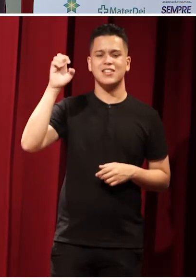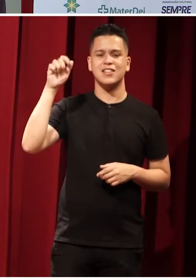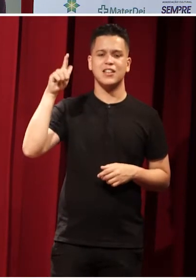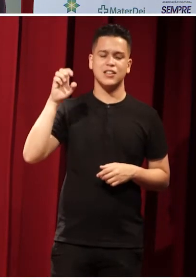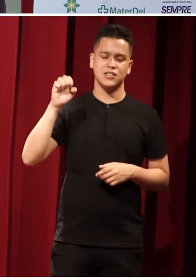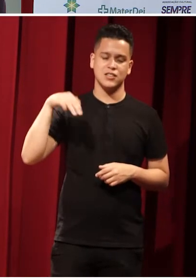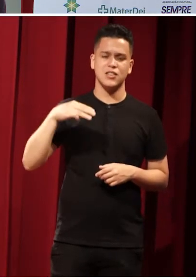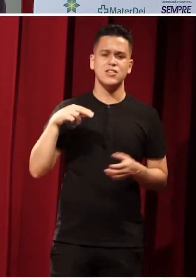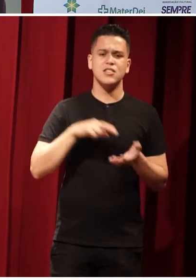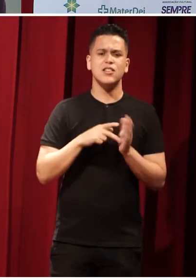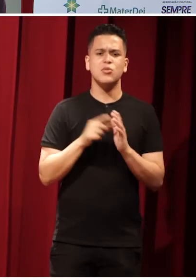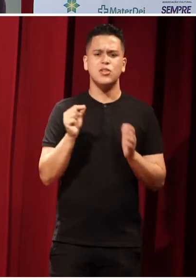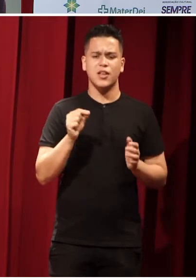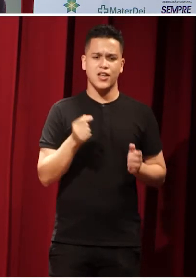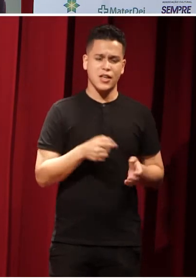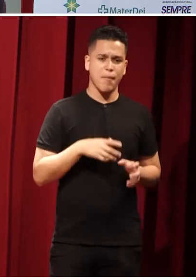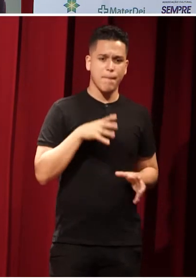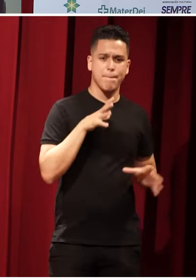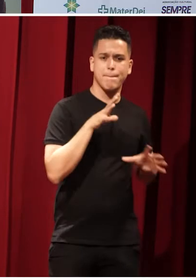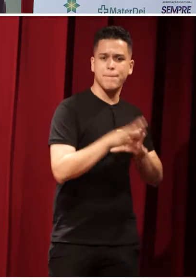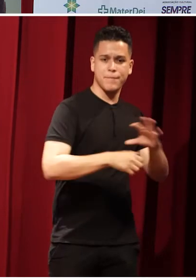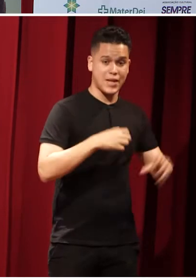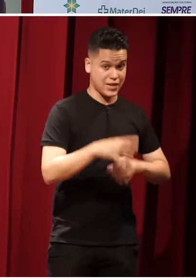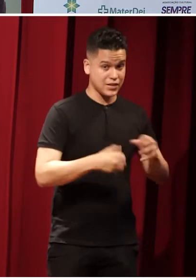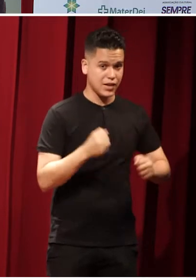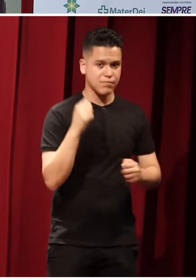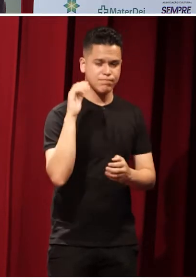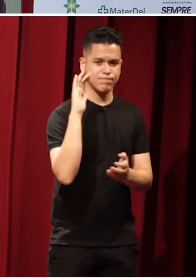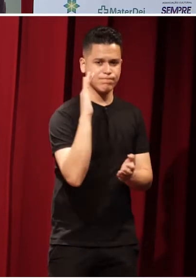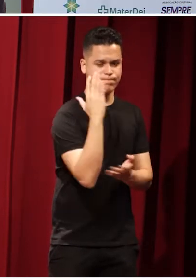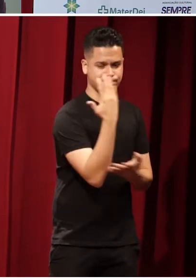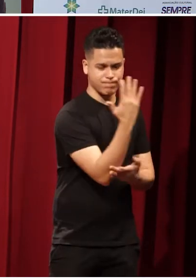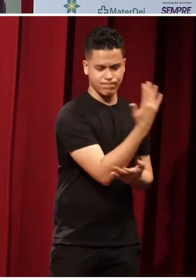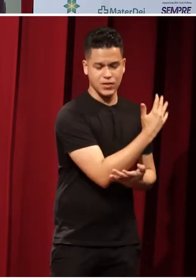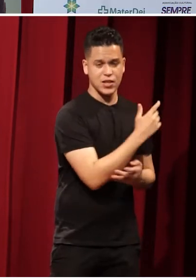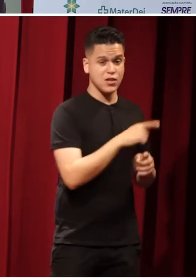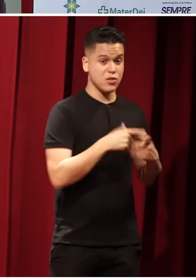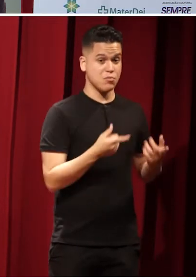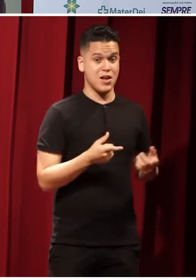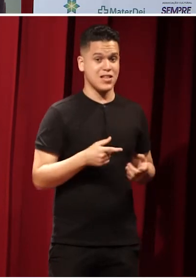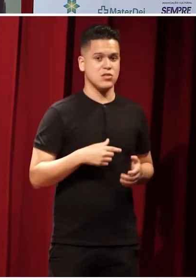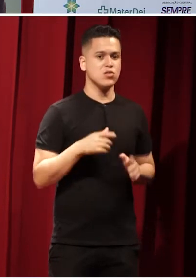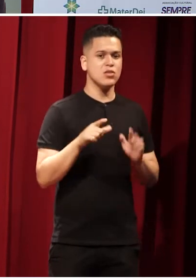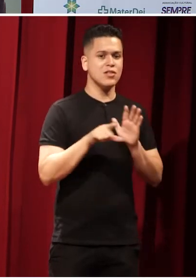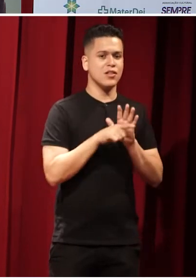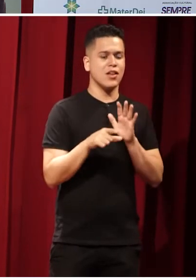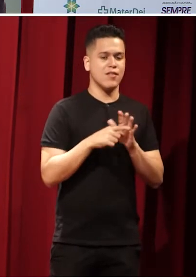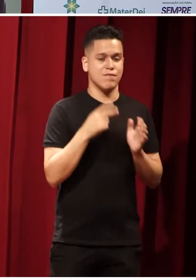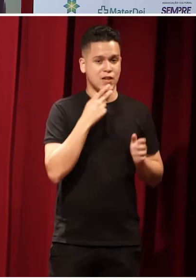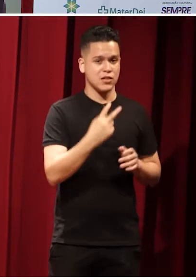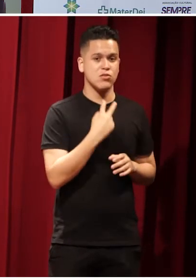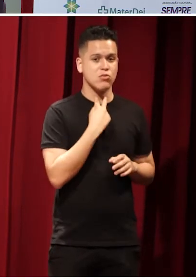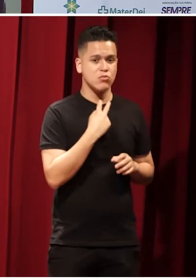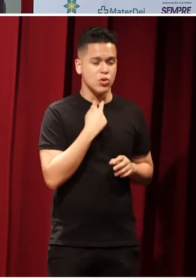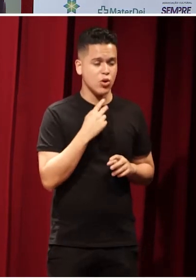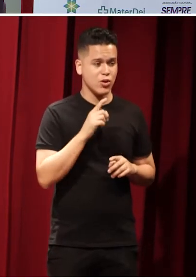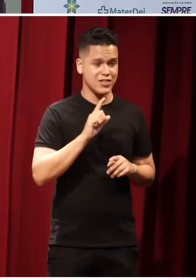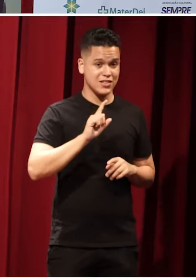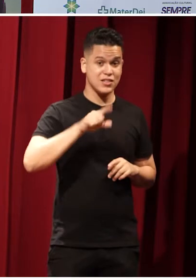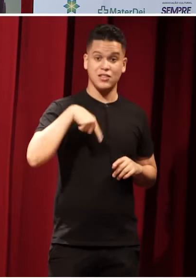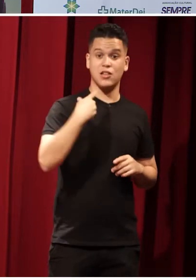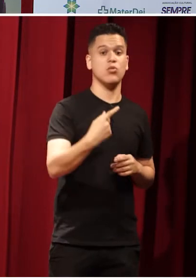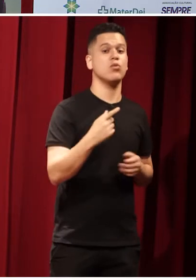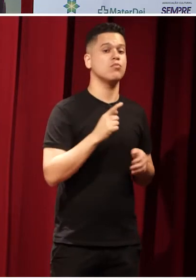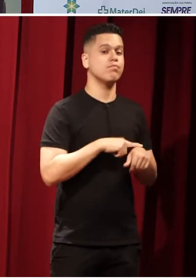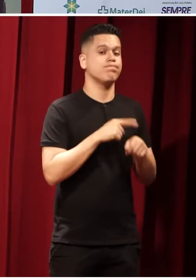ilegal. Essa extração de madeira, a madeira legal extraída, ela é comercializada de maneira